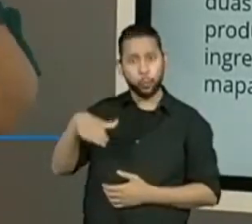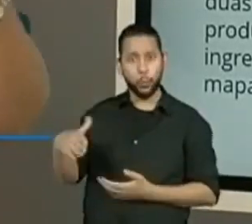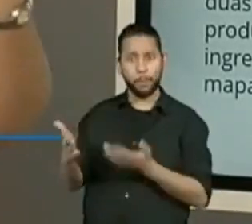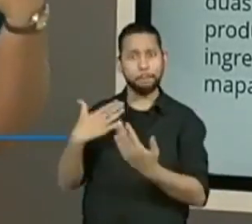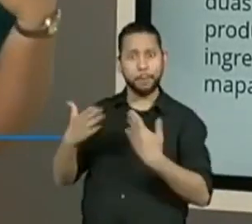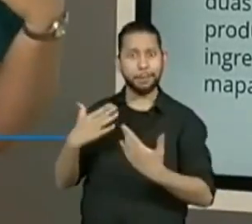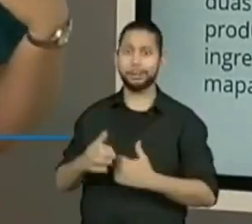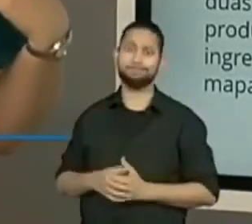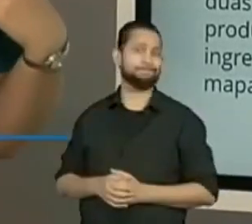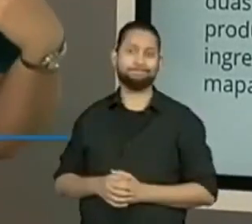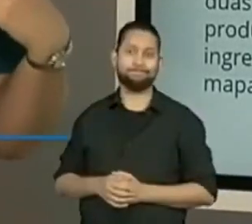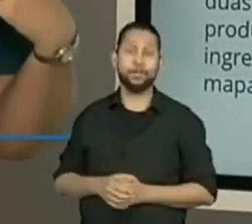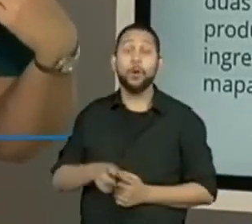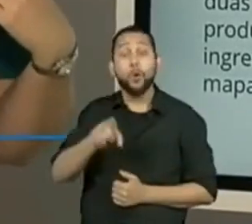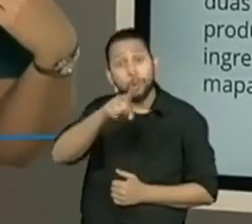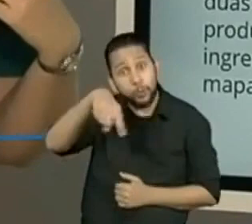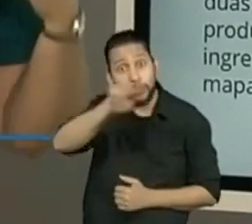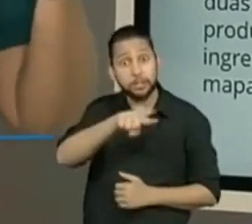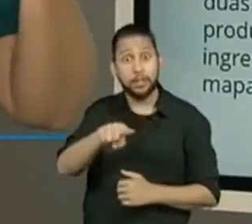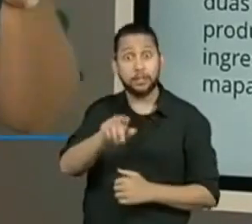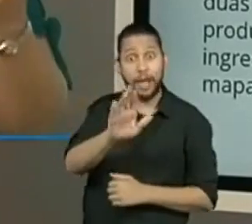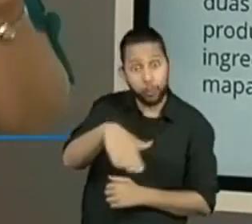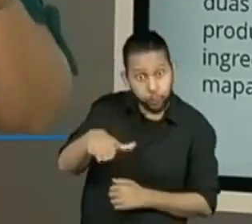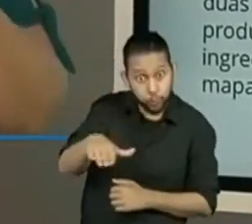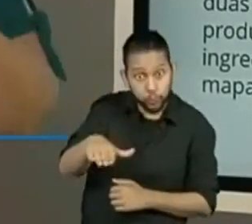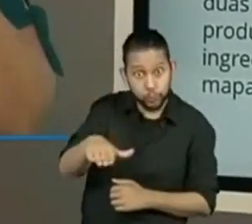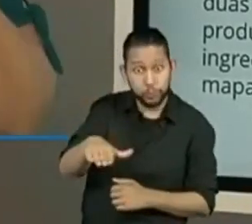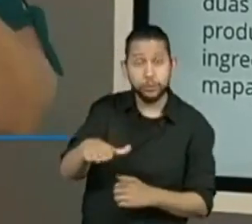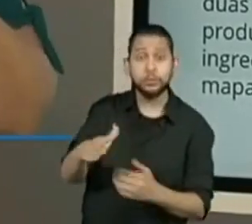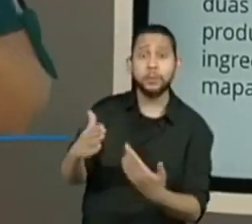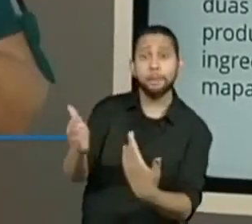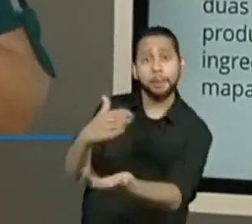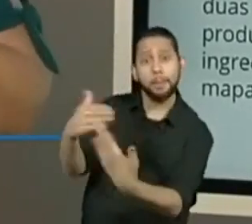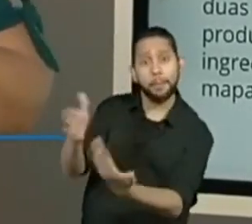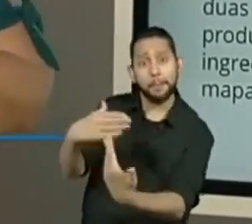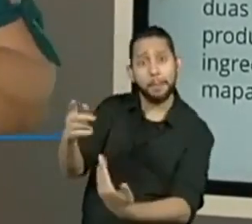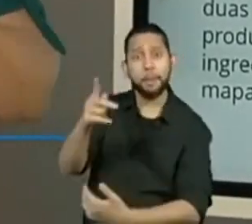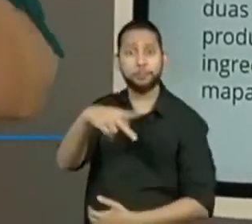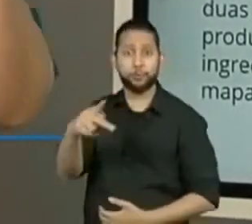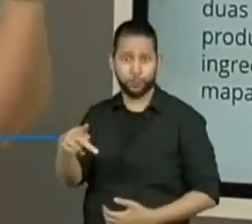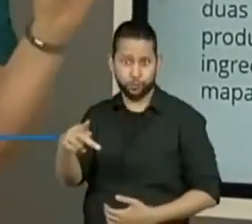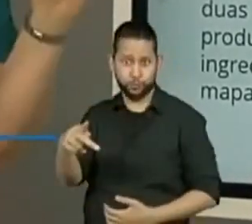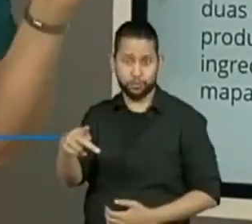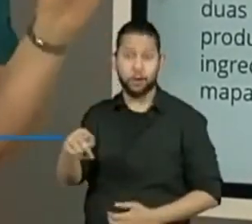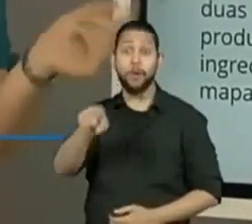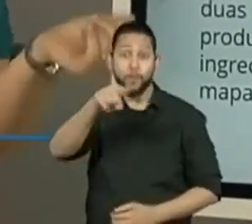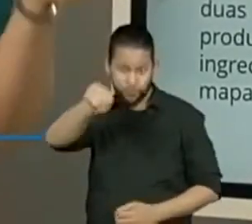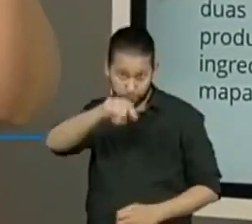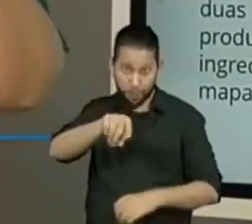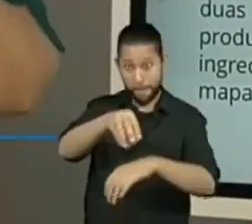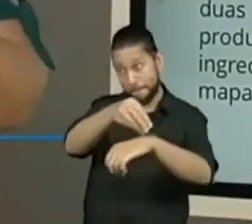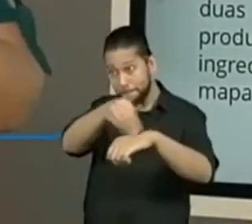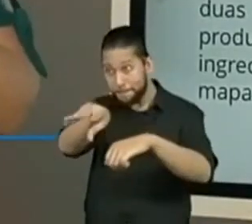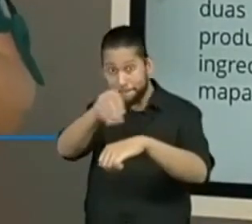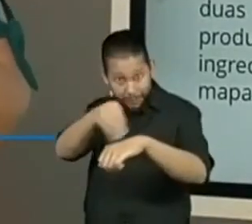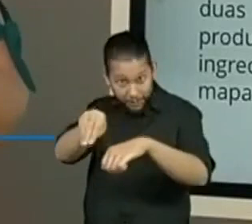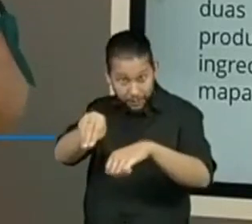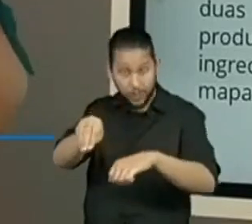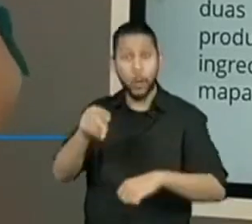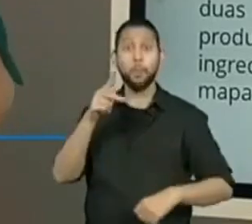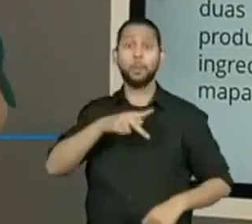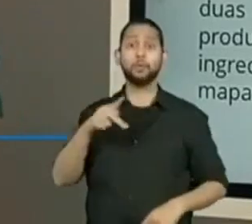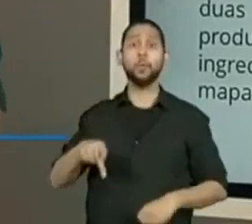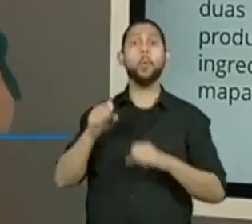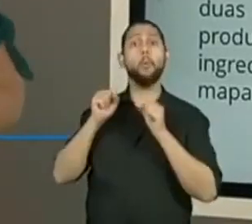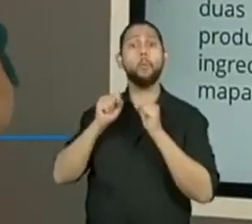de vocês diretamente comigo tá bom e os alunos se comunicam pelo chat por ano e turma com